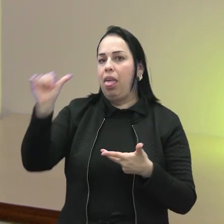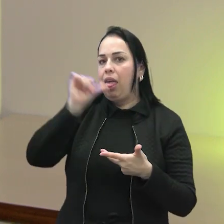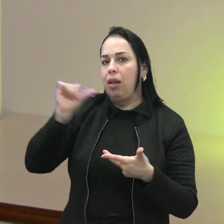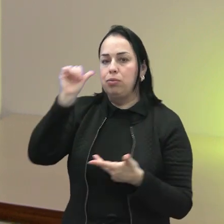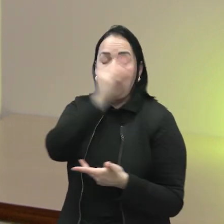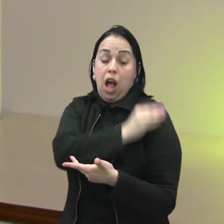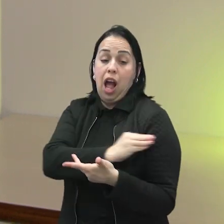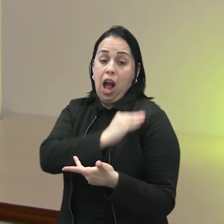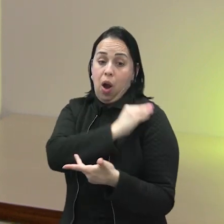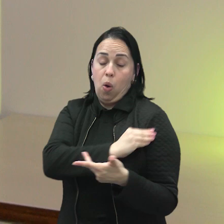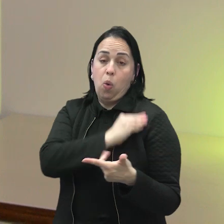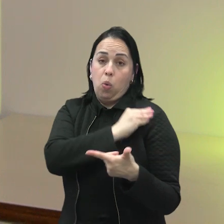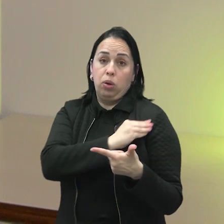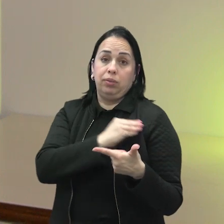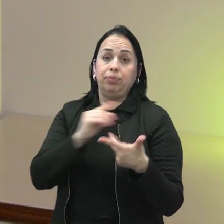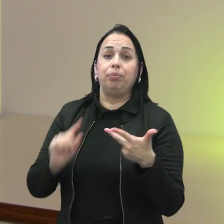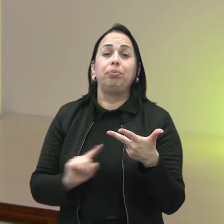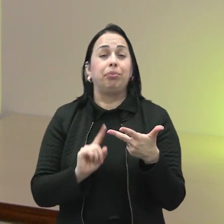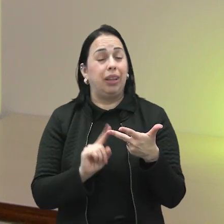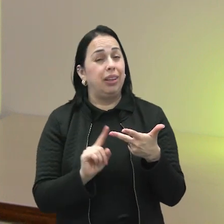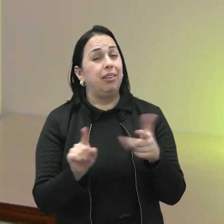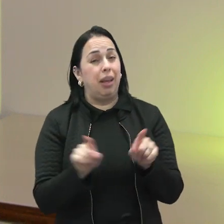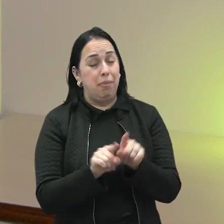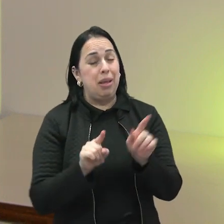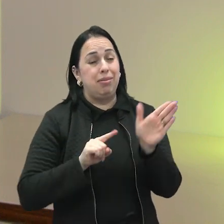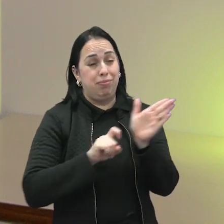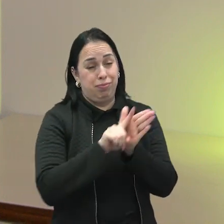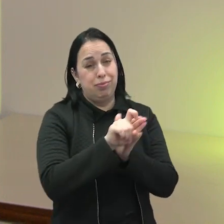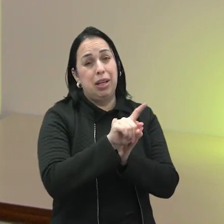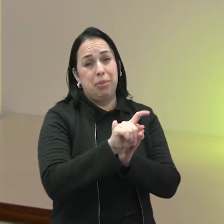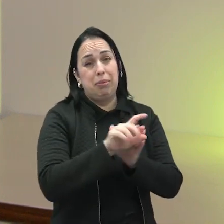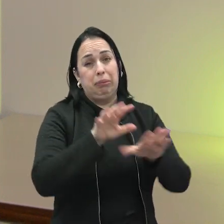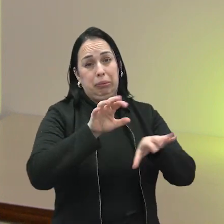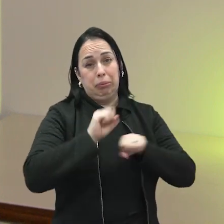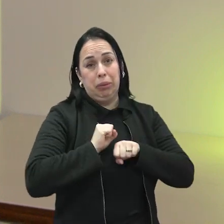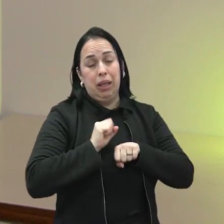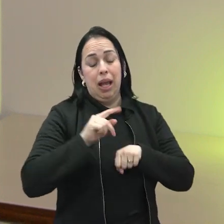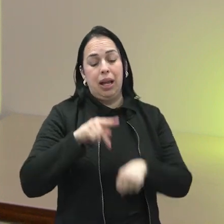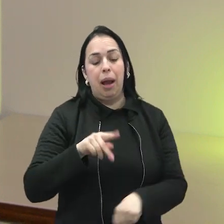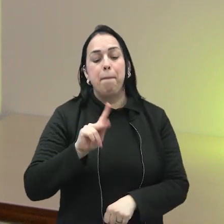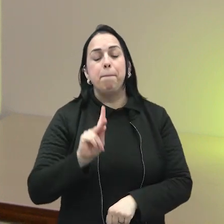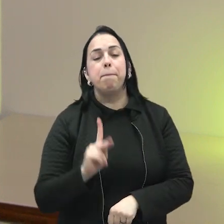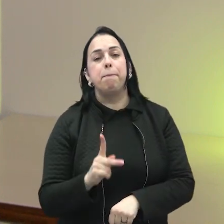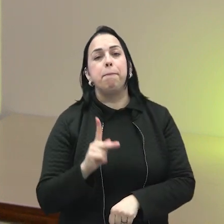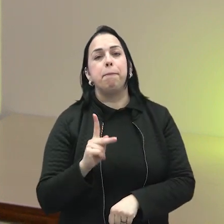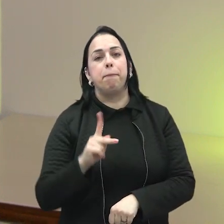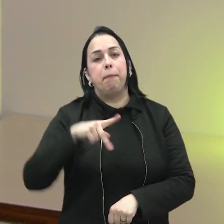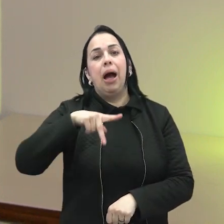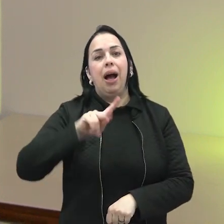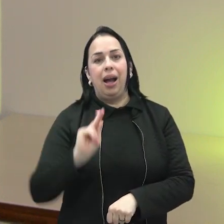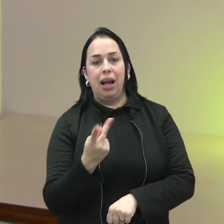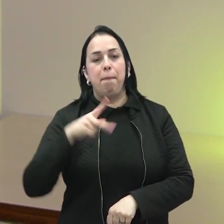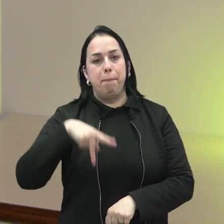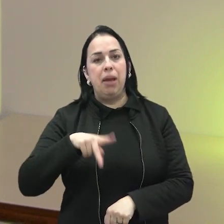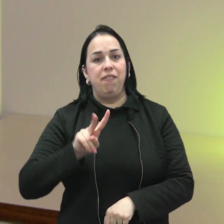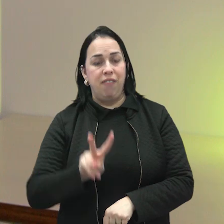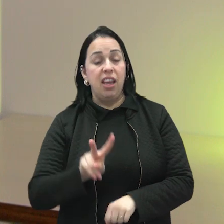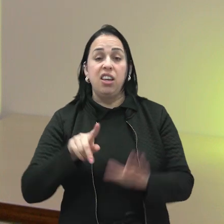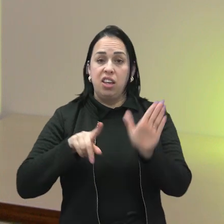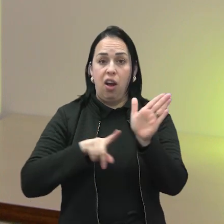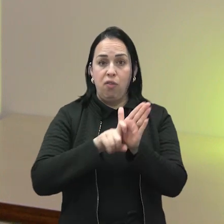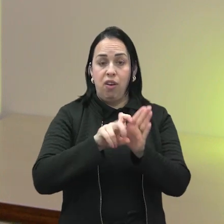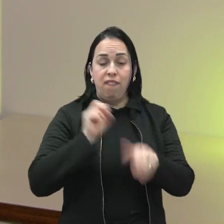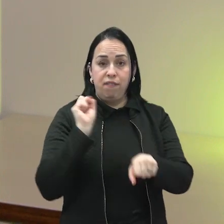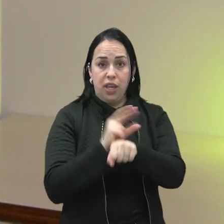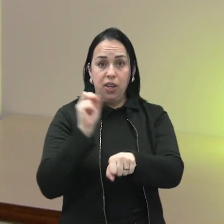bebidas alcoólicas, então o etilismo, e algumas infecções virais, por exemplo, infecções pelo HPV, né, que é um vírus